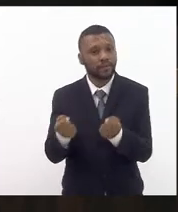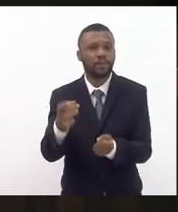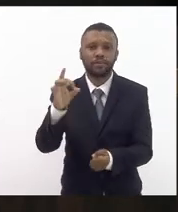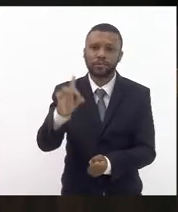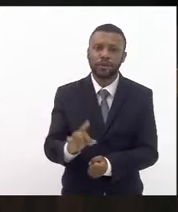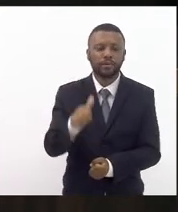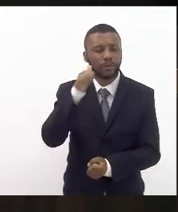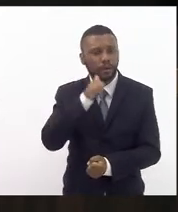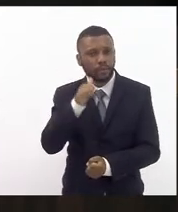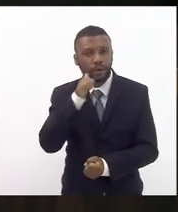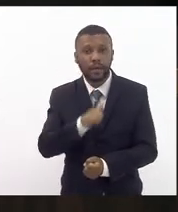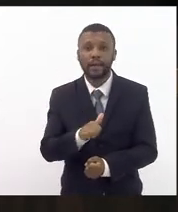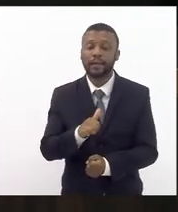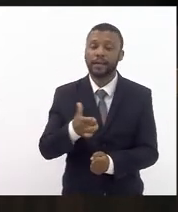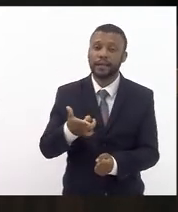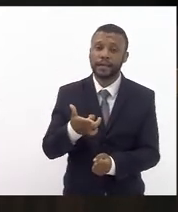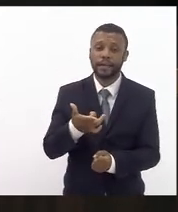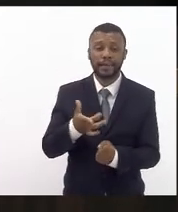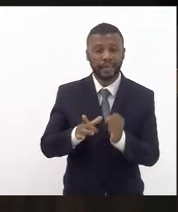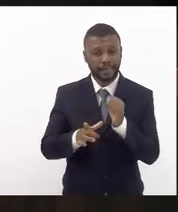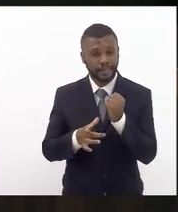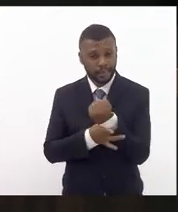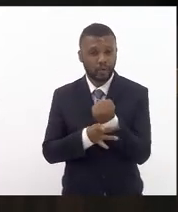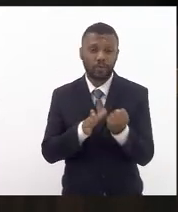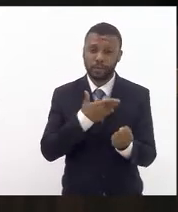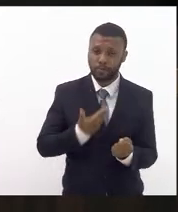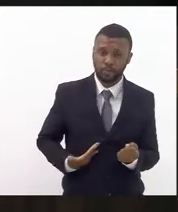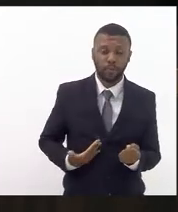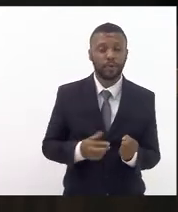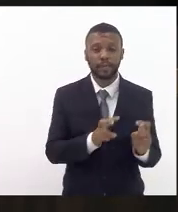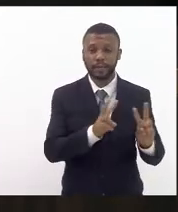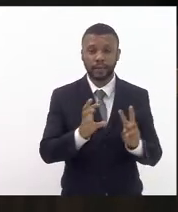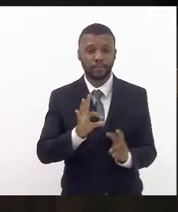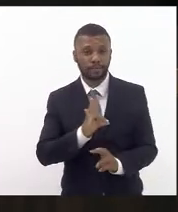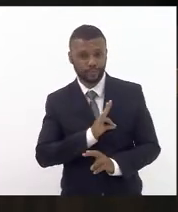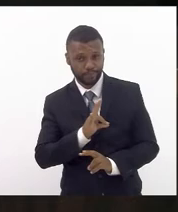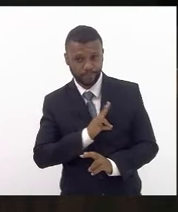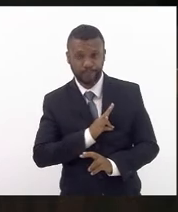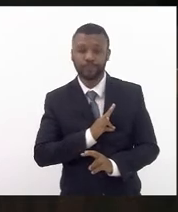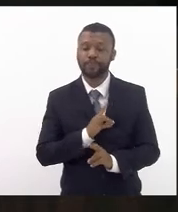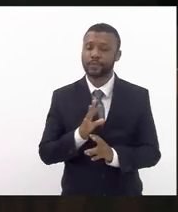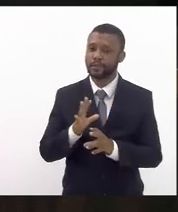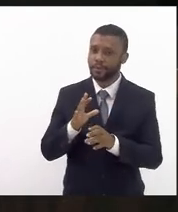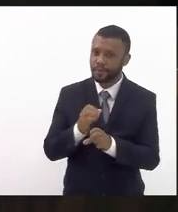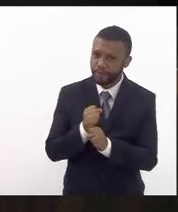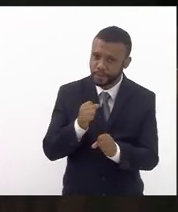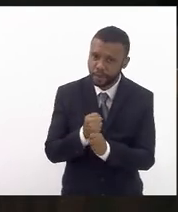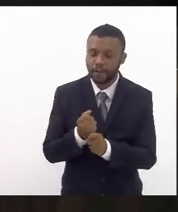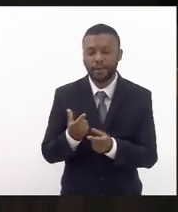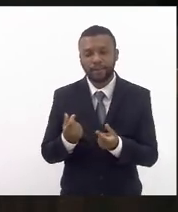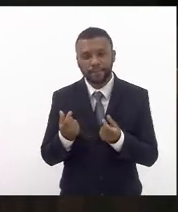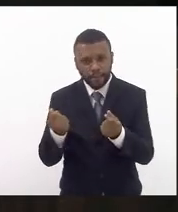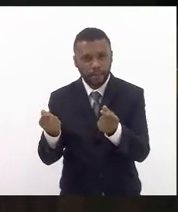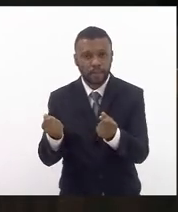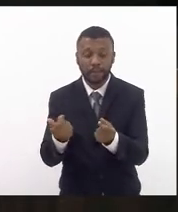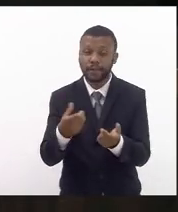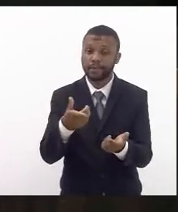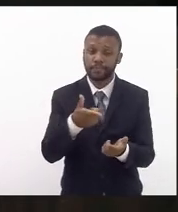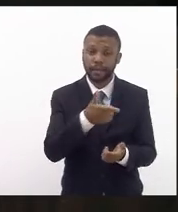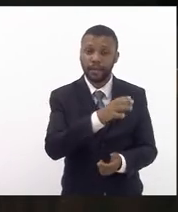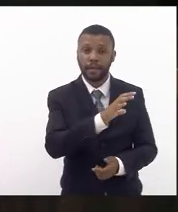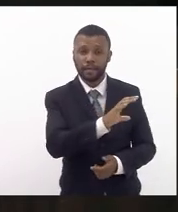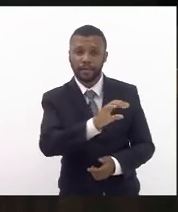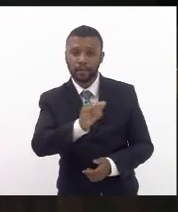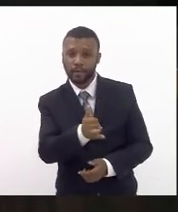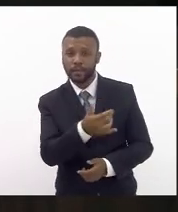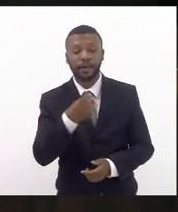Segurança Pública e Assuntos de Polícia, e de Orçamento, Finanças, Fiscalização Financeira e Controle. Para emitir parecer pela Comissão de Constituição e Justiça,